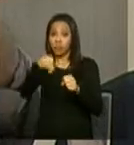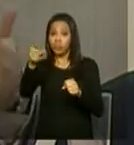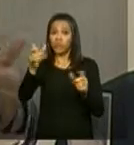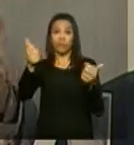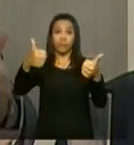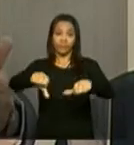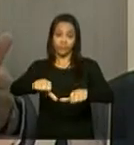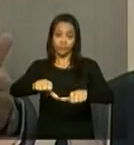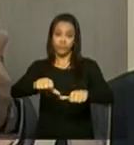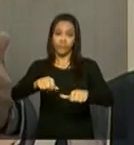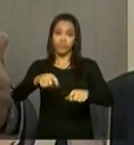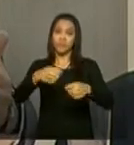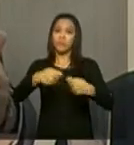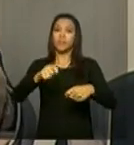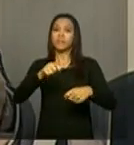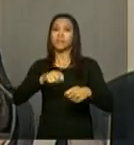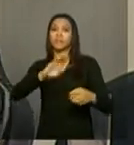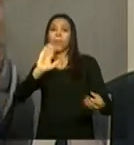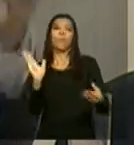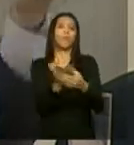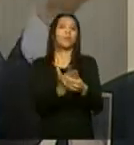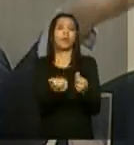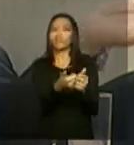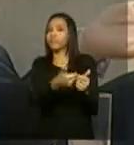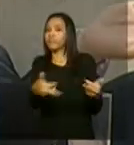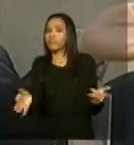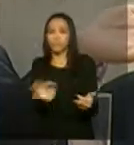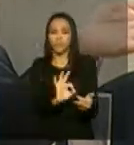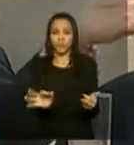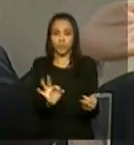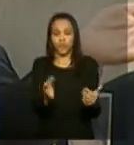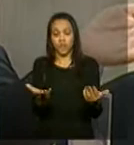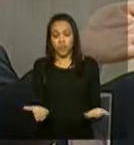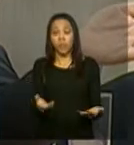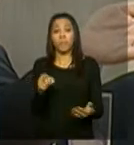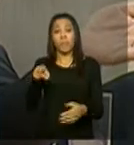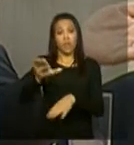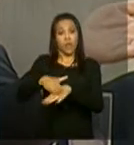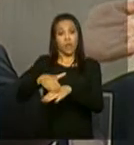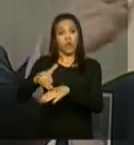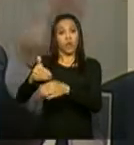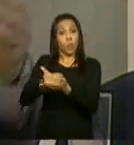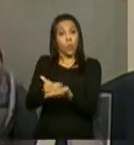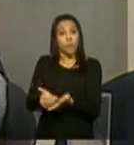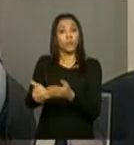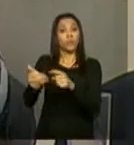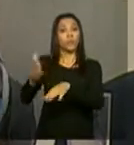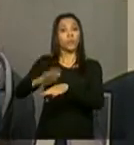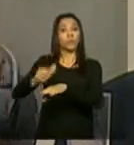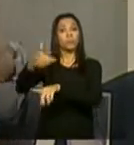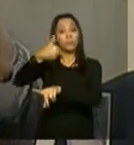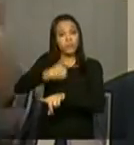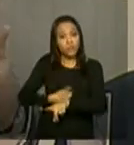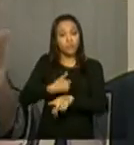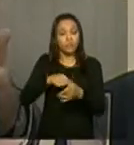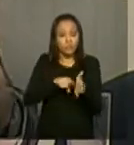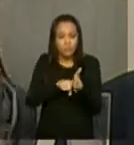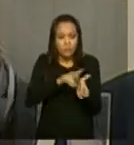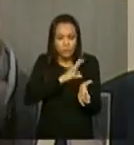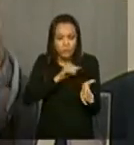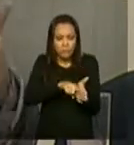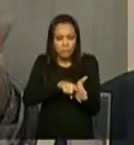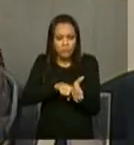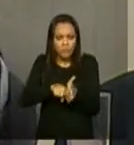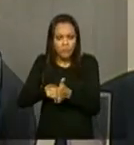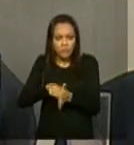resgatar as lutas do presidente joão goulart que iniciou o pedido de investigação foi que preocupado